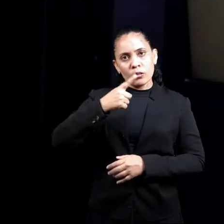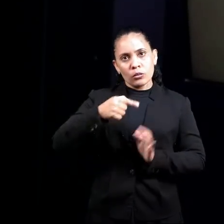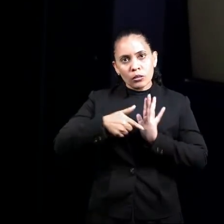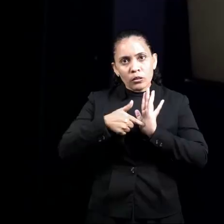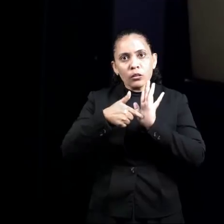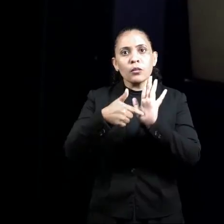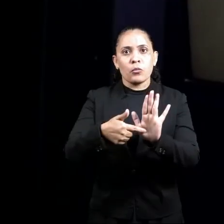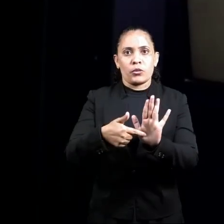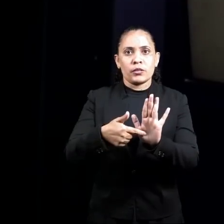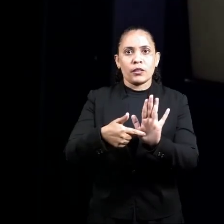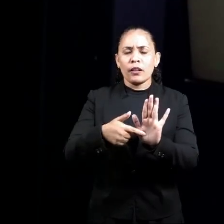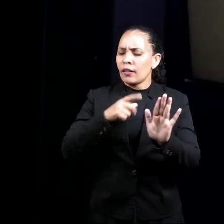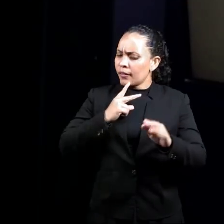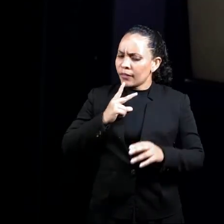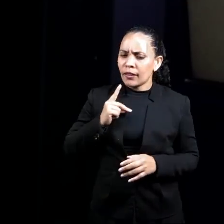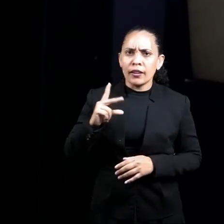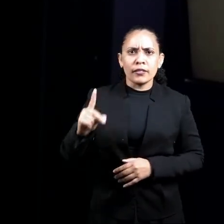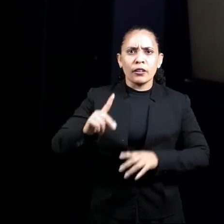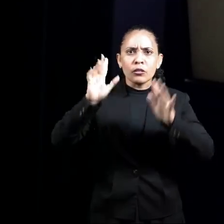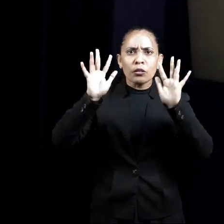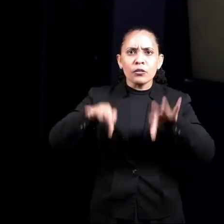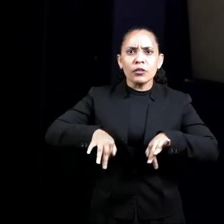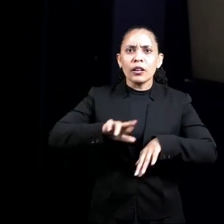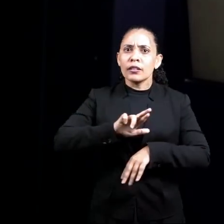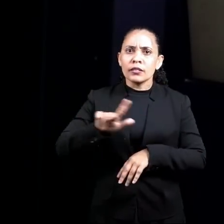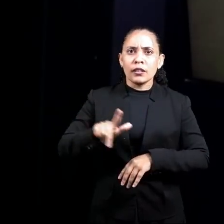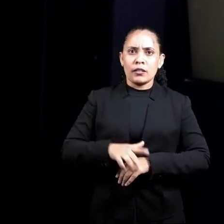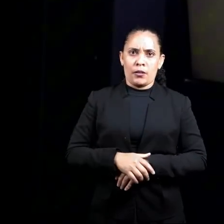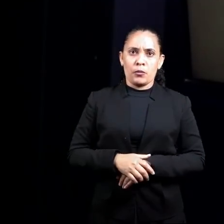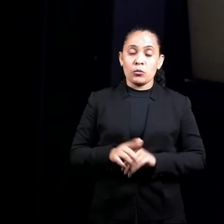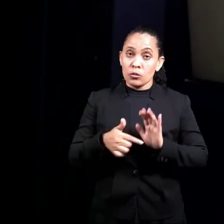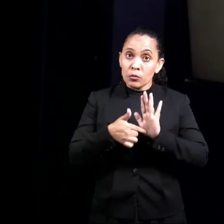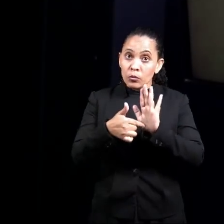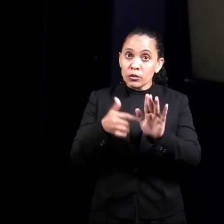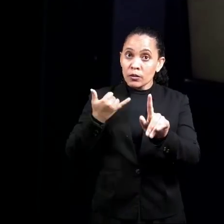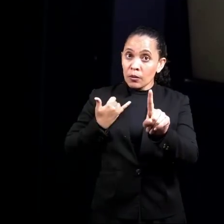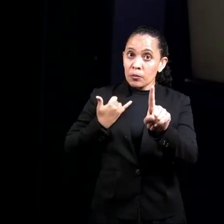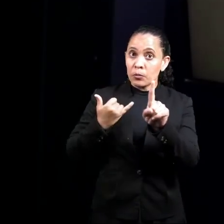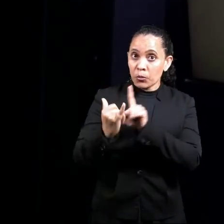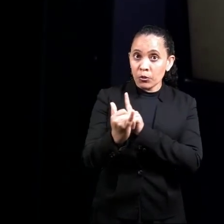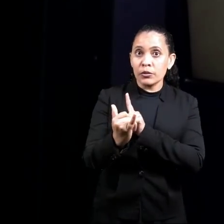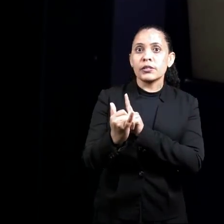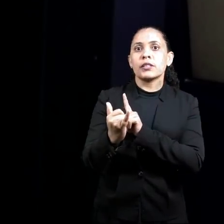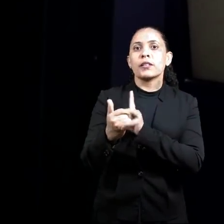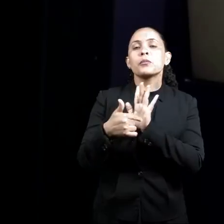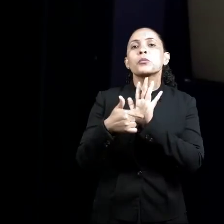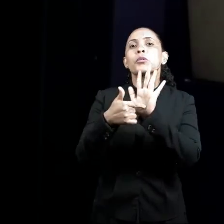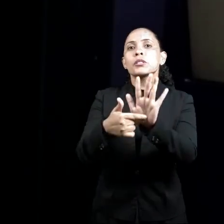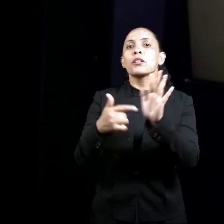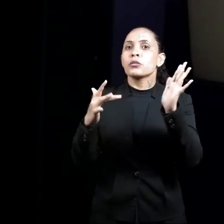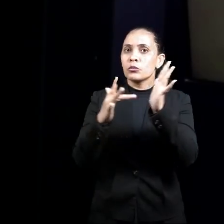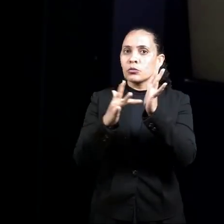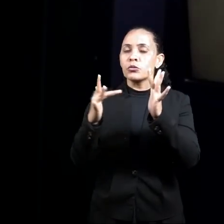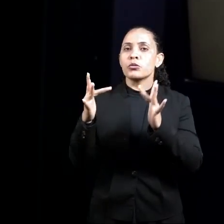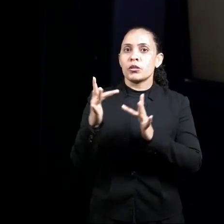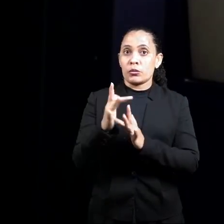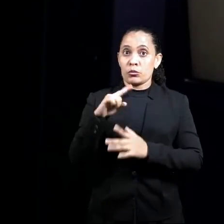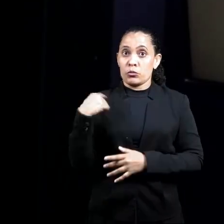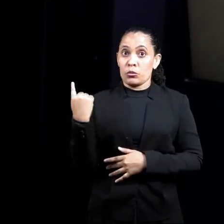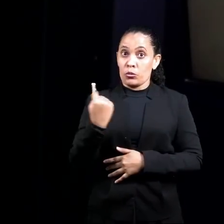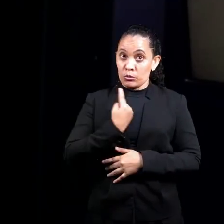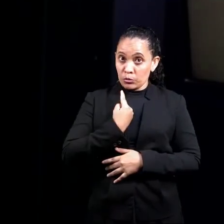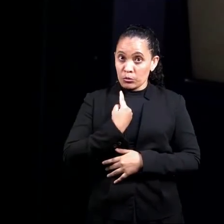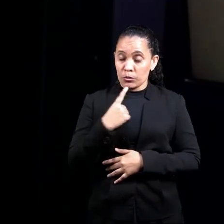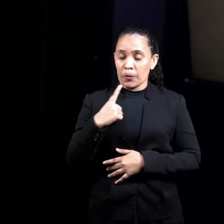que não tinha princípio nem fim, apontando exatamente para o Senhor Jesus. Não é isso? Então, quando nós